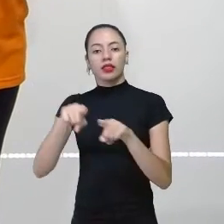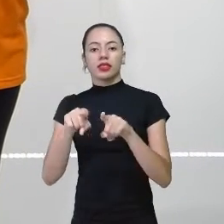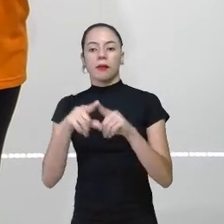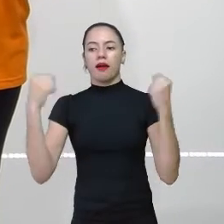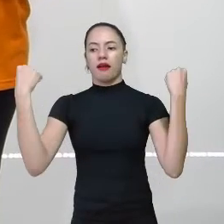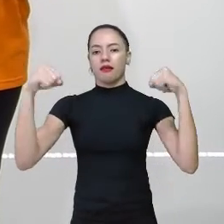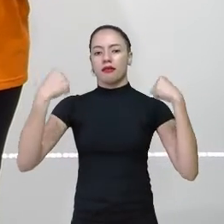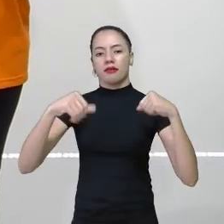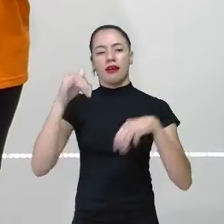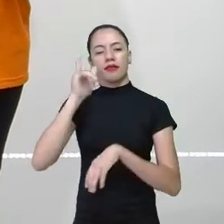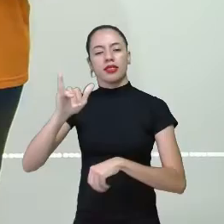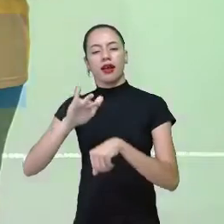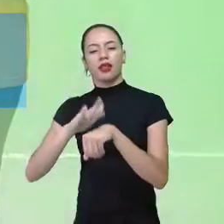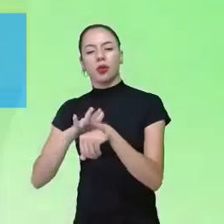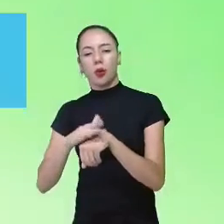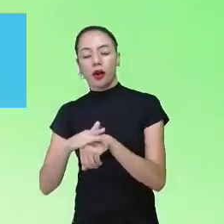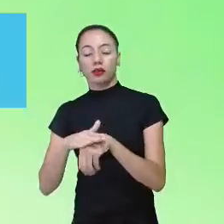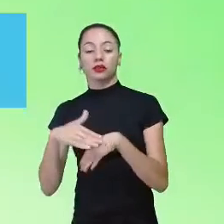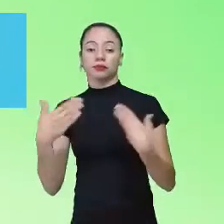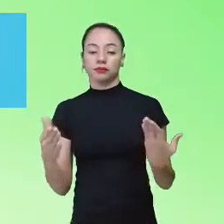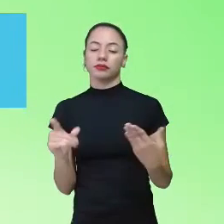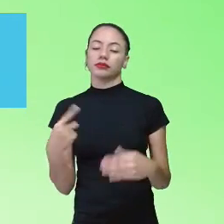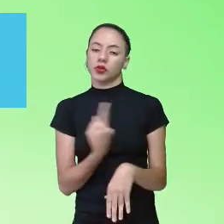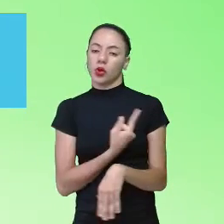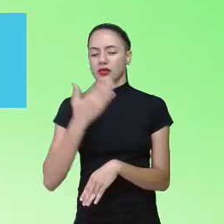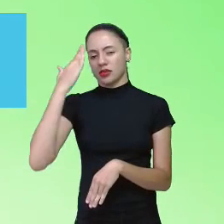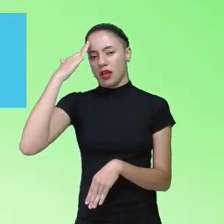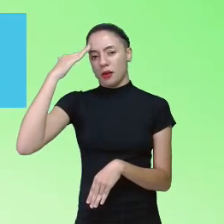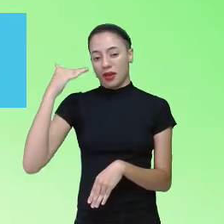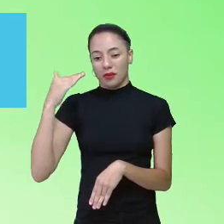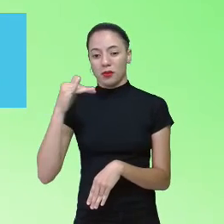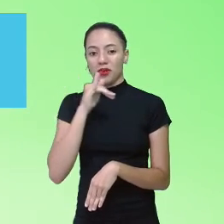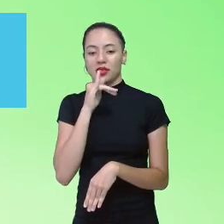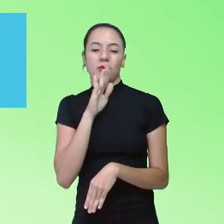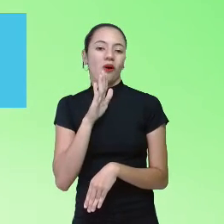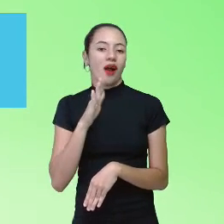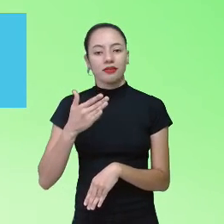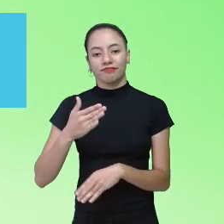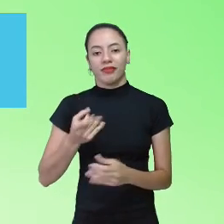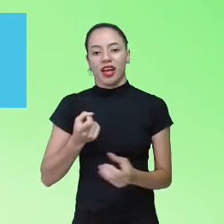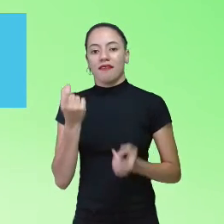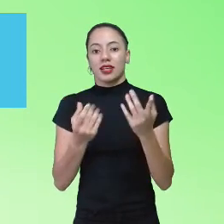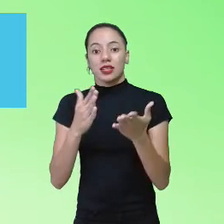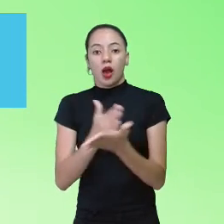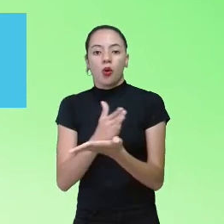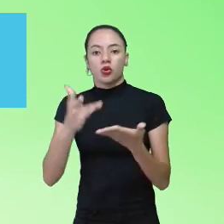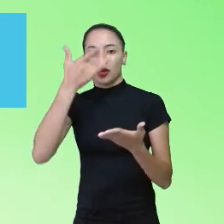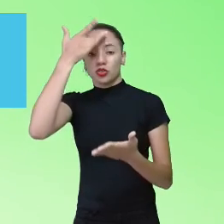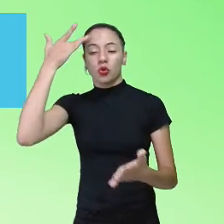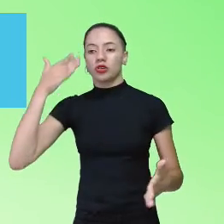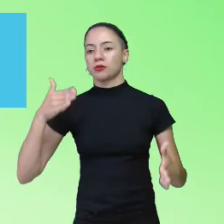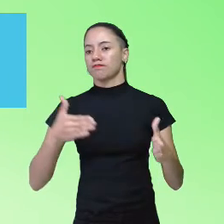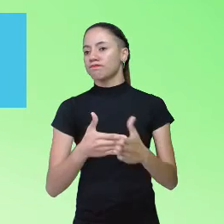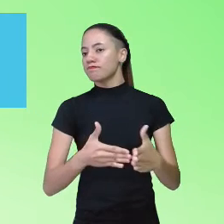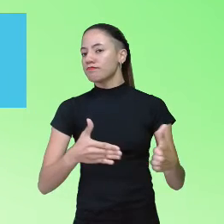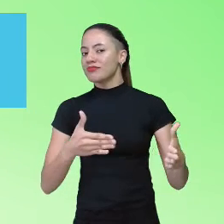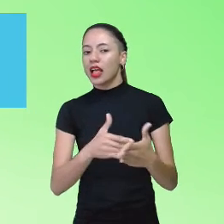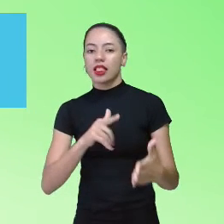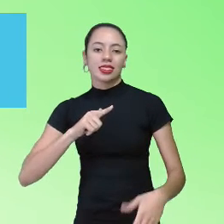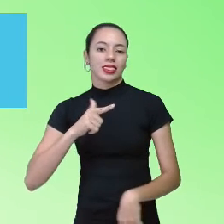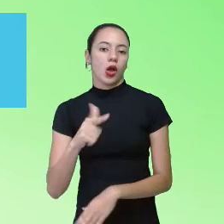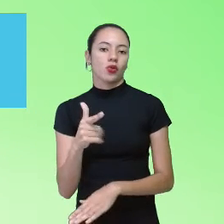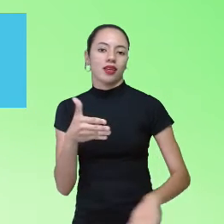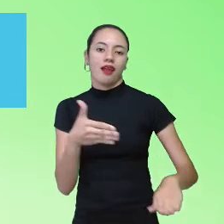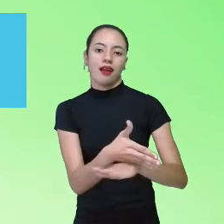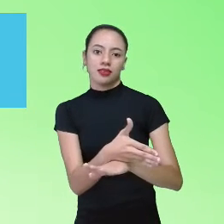prevenir doenças. Então, a gente também sabe que muitas vezes isso é inacessível para muitas pessoas, né? Daí que a gente fala